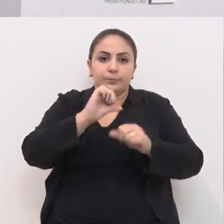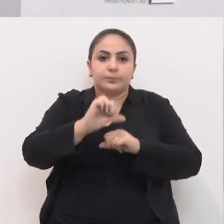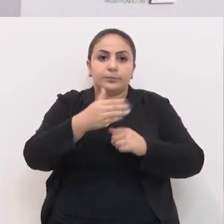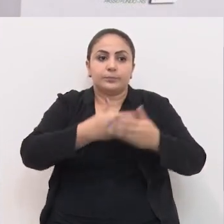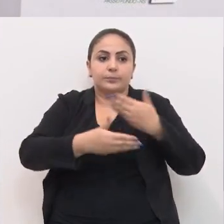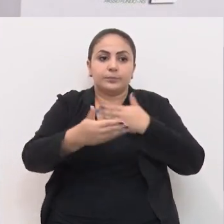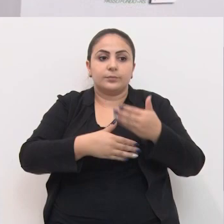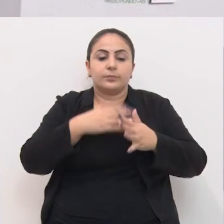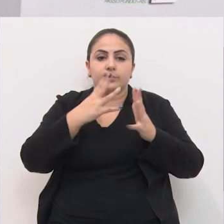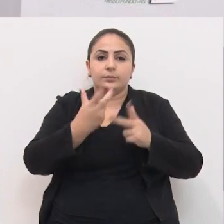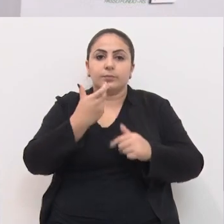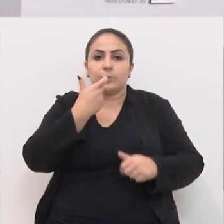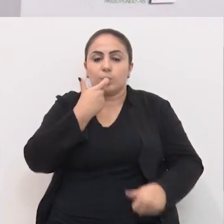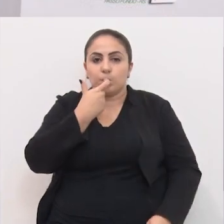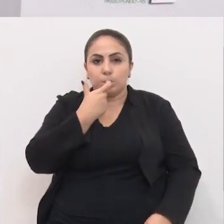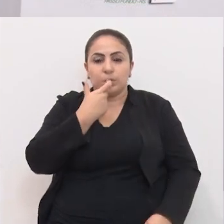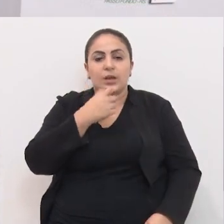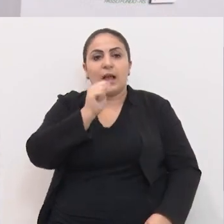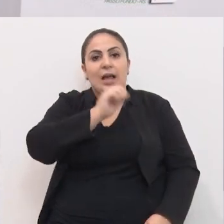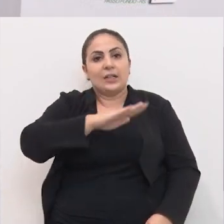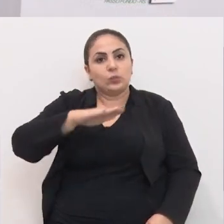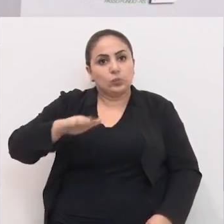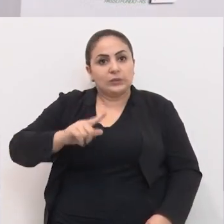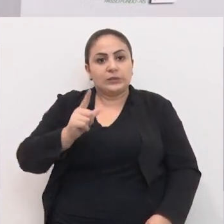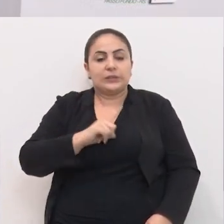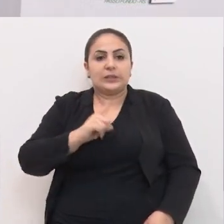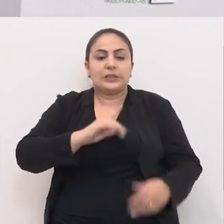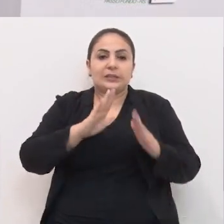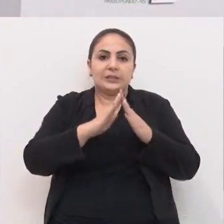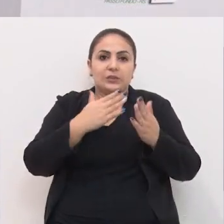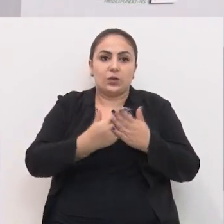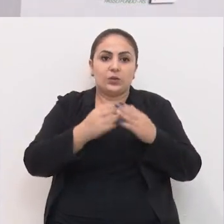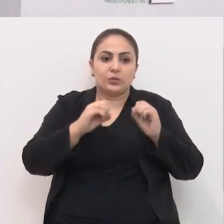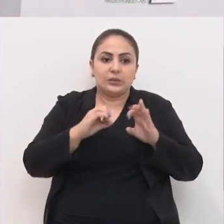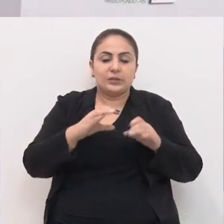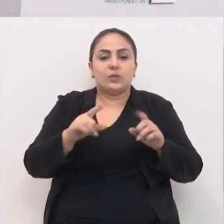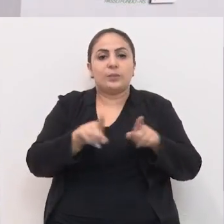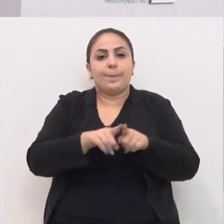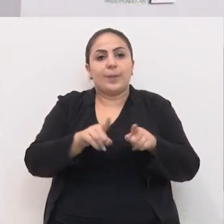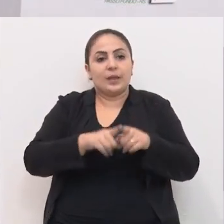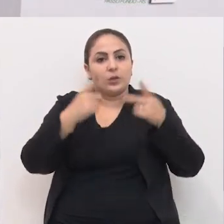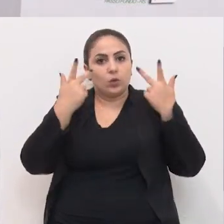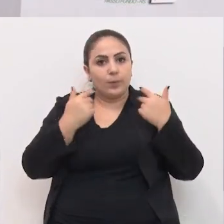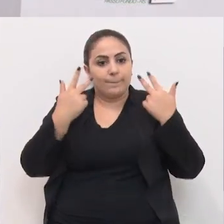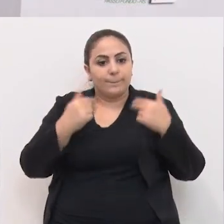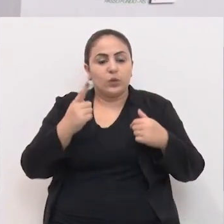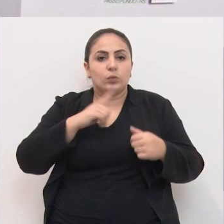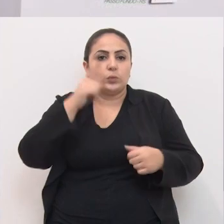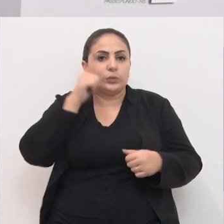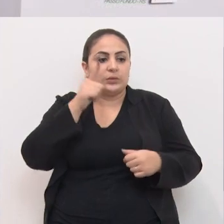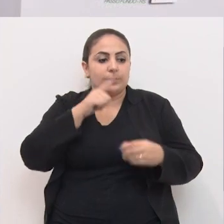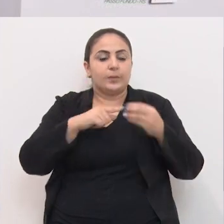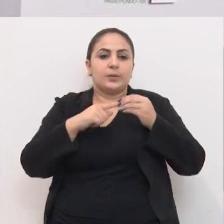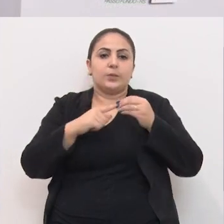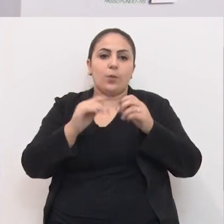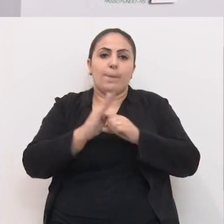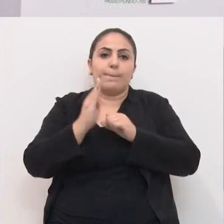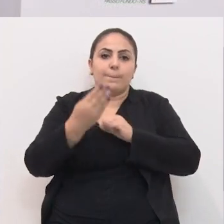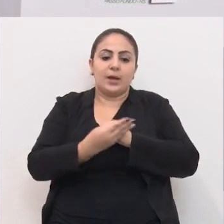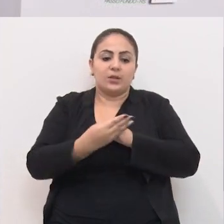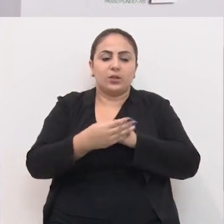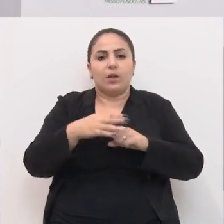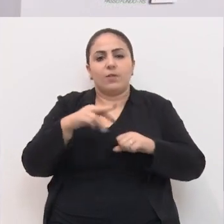criança ter passado na frente dela. Daí a Secretaria de Educação me falou, olha, vereador, isso é interessante, o projeto abranger todas as necessidades especiais, todas as crianças que têm